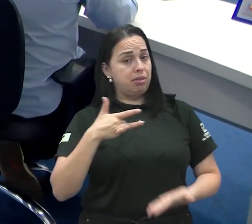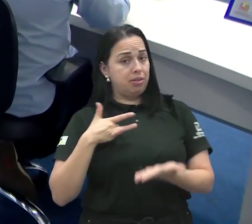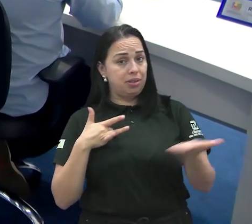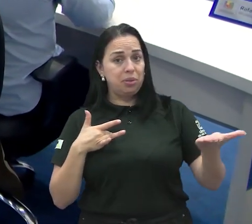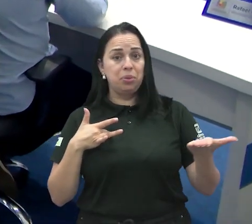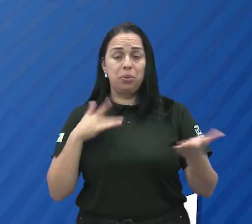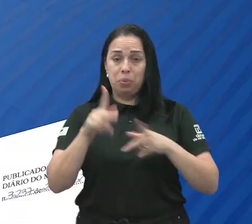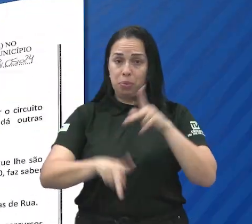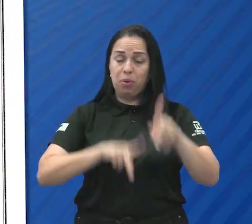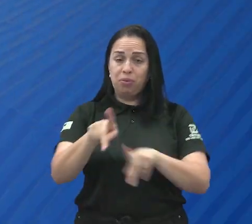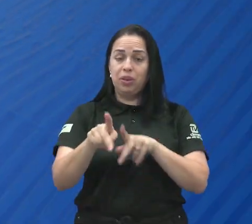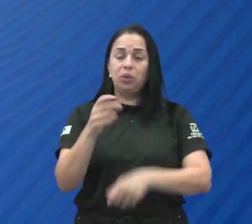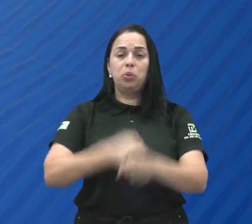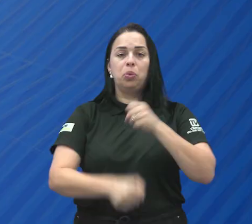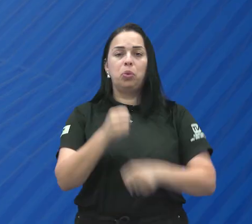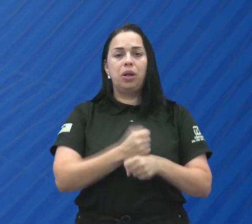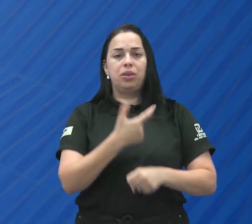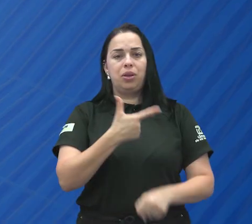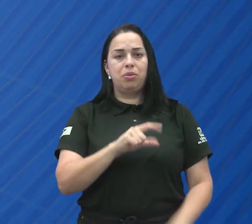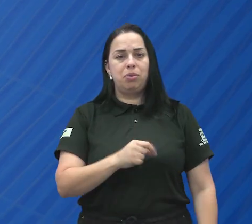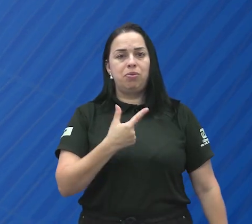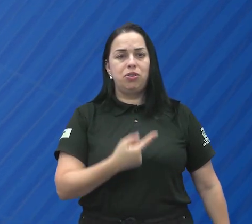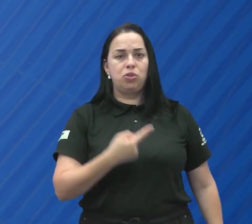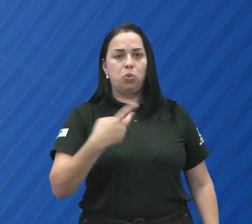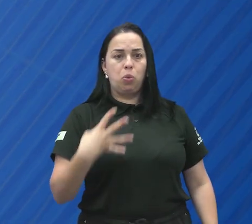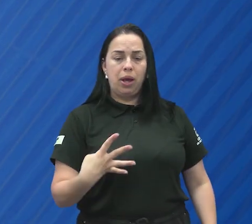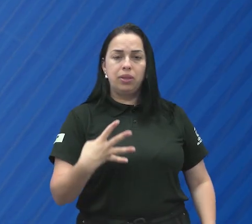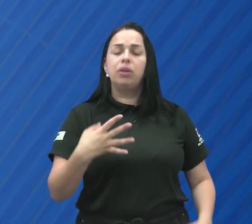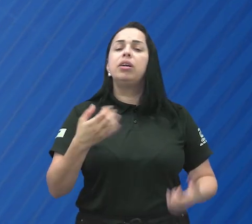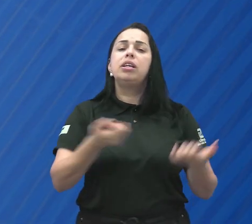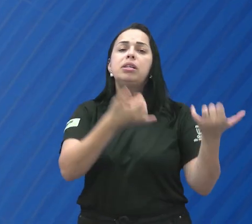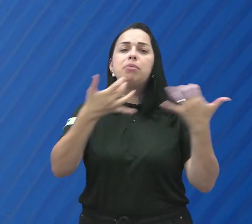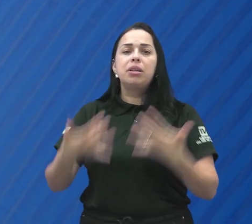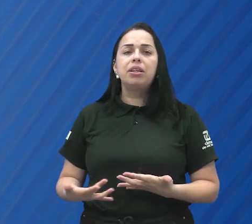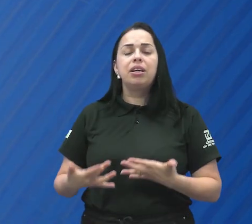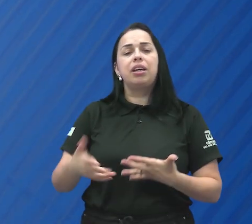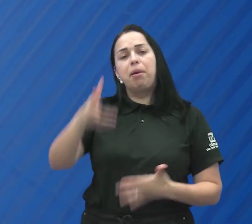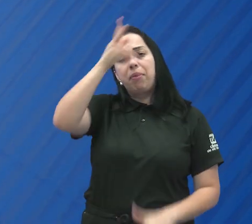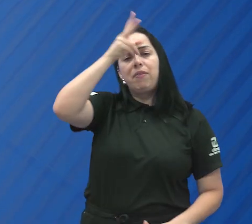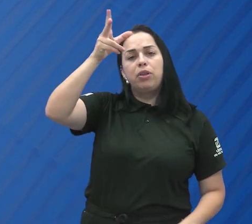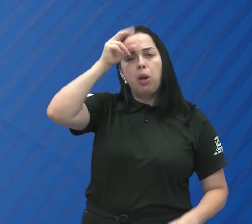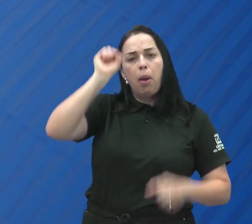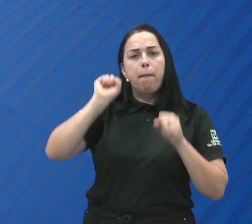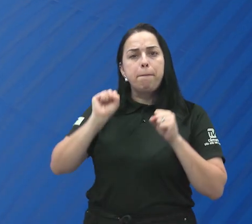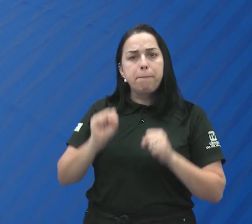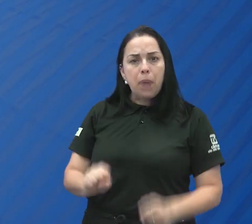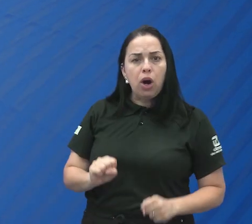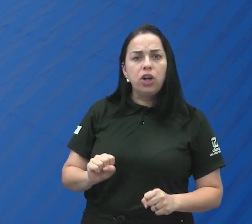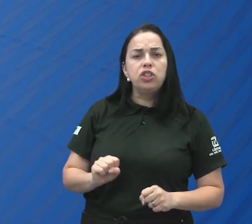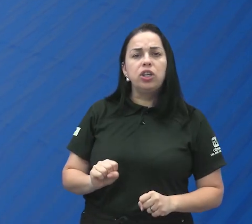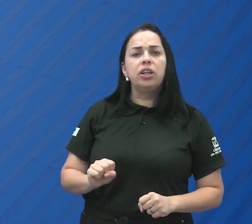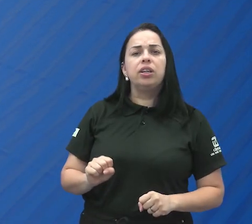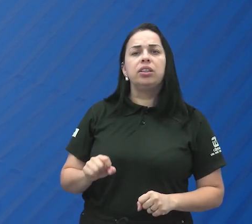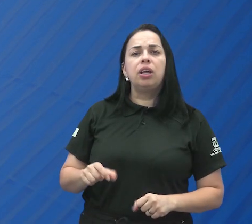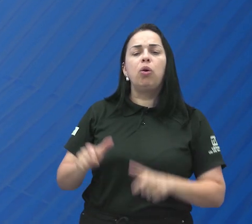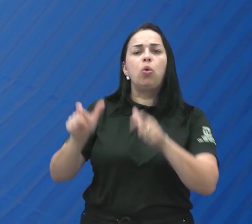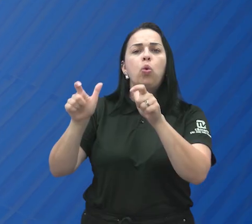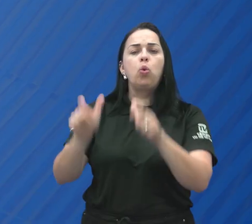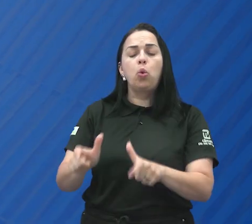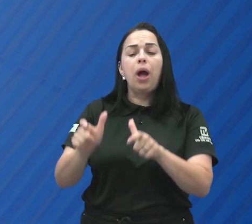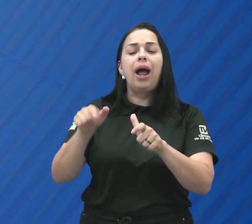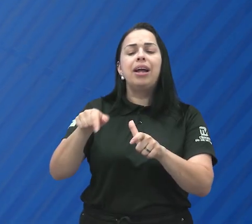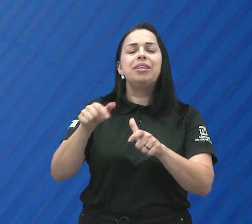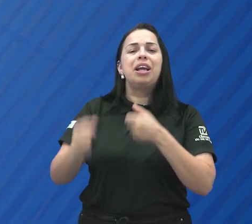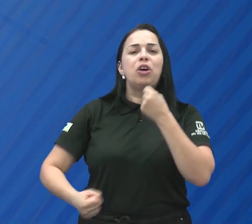da população. Em 2024, um projeto de lei aprovado autorizou o Poder Executivo a instituir o Circuito Joseense